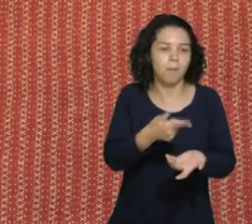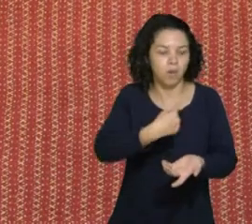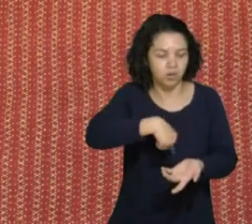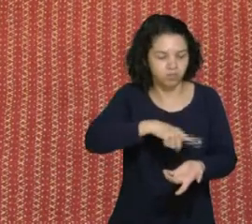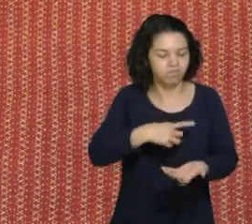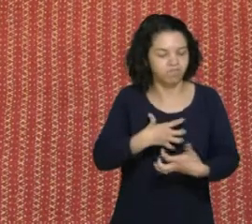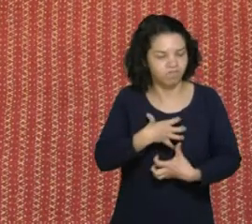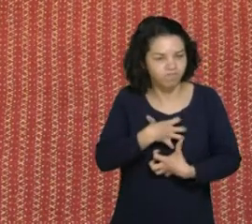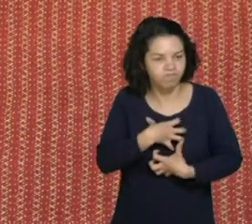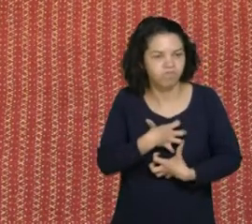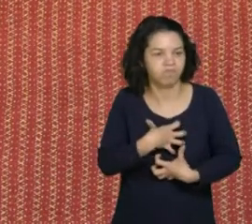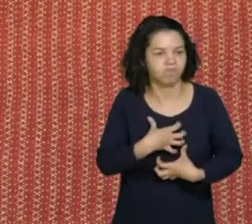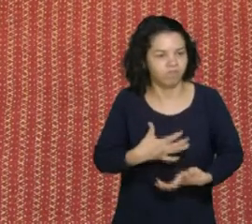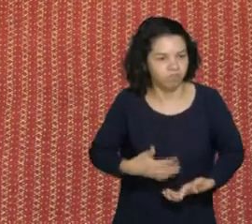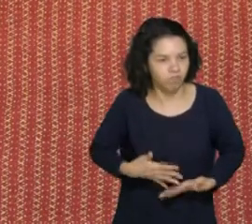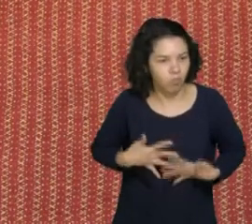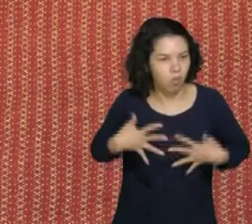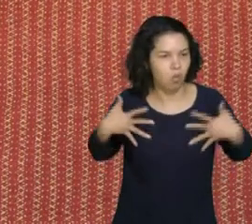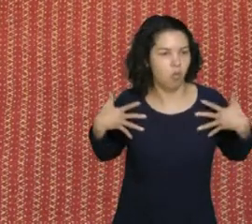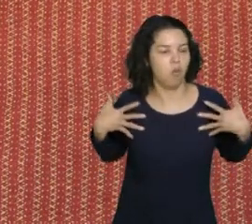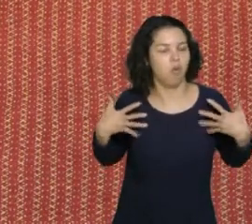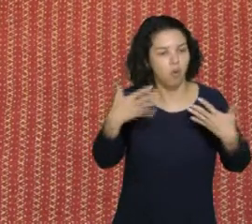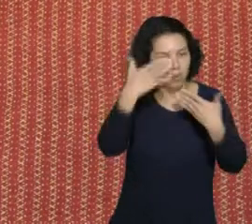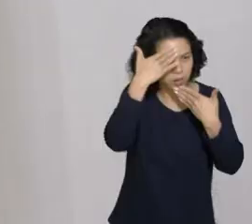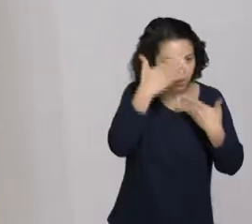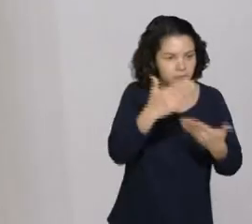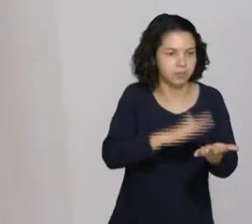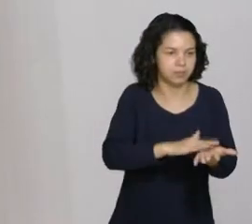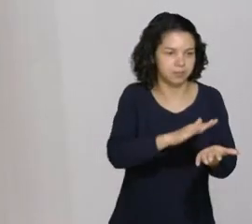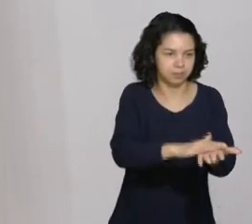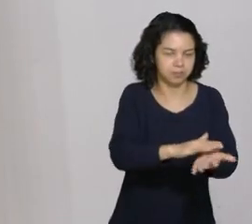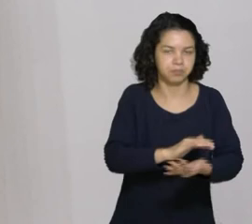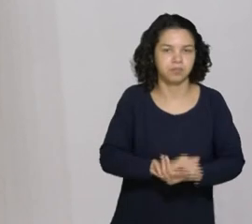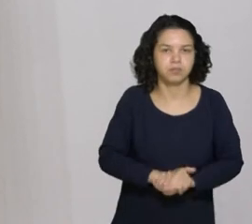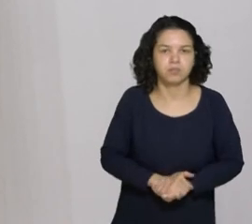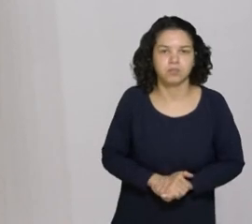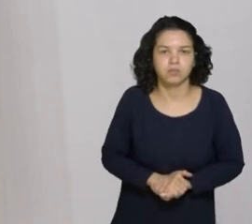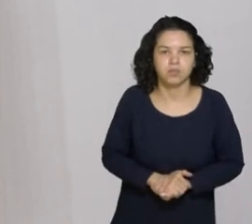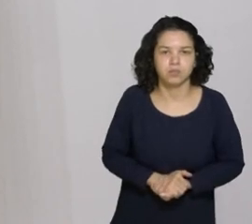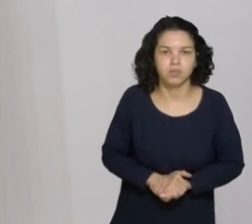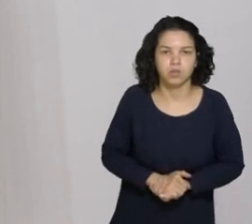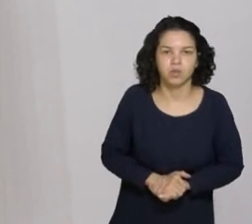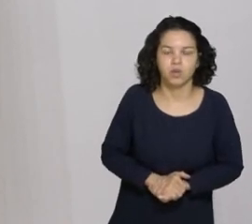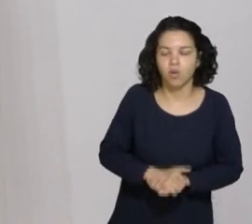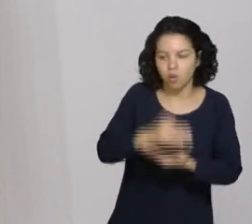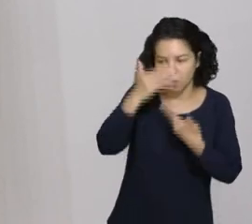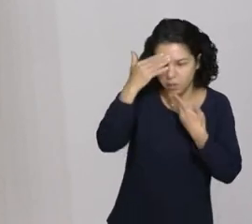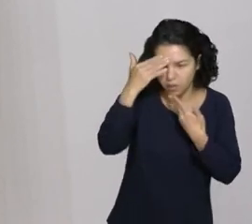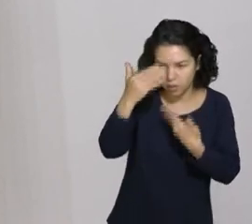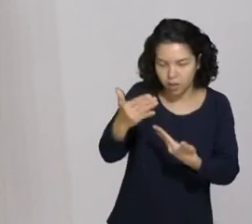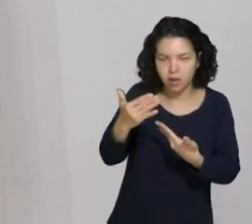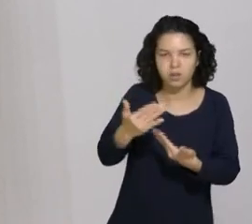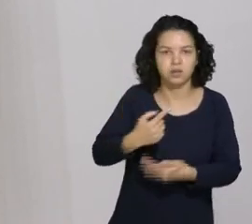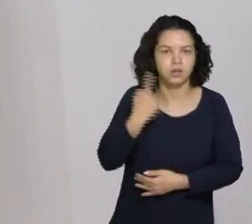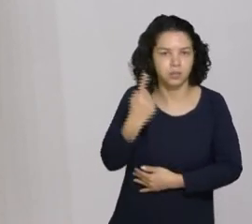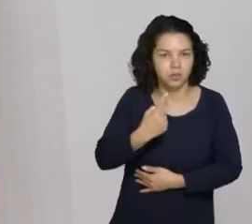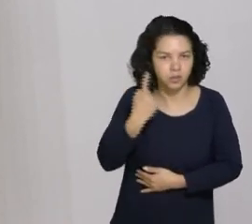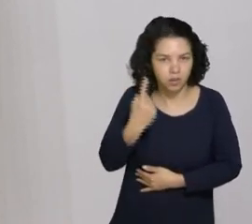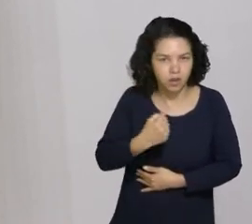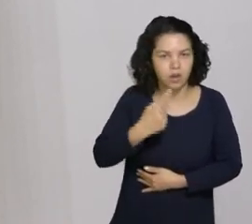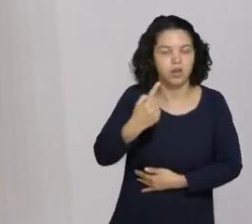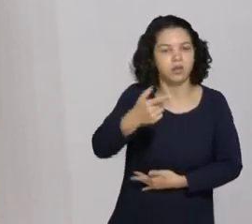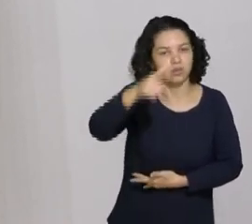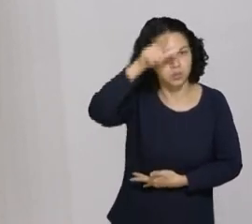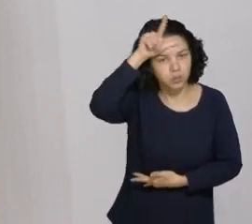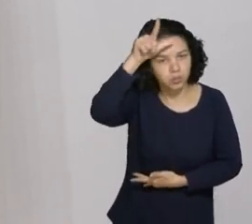grande honra poder tá umbreon o Senhor muito obrigado Parabéns obrigado obrigado pelas palavras sejam muito obrigado de coração